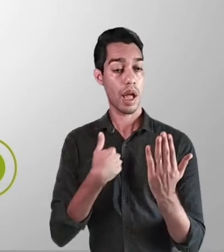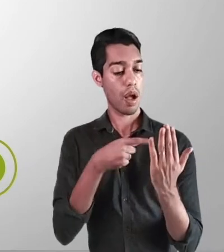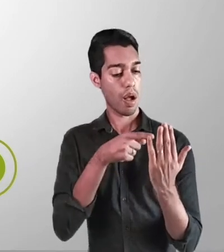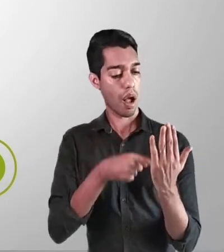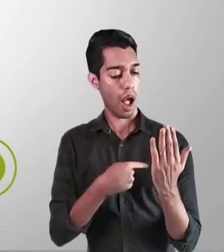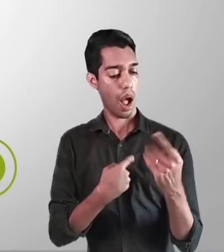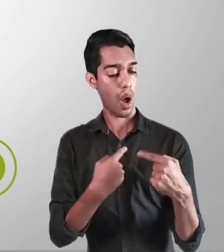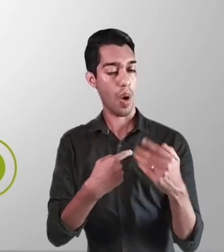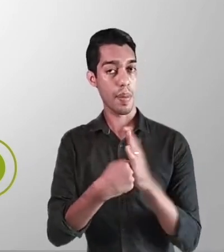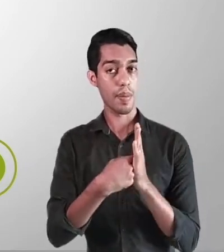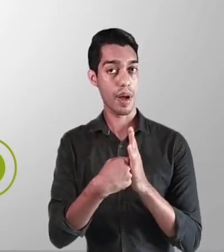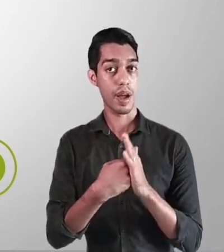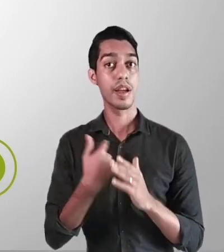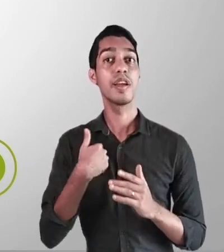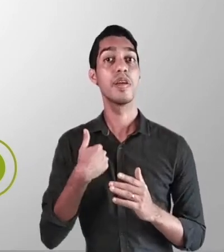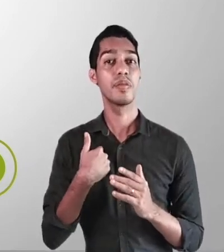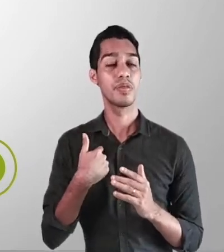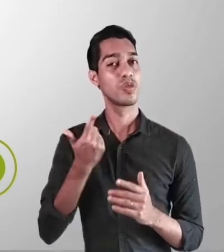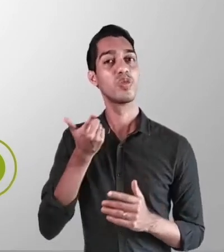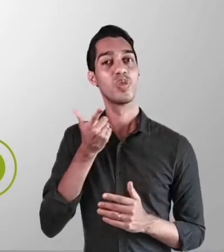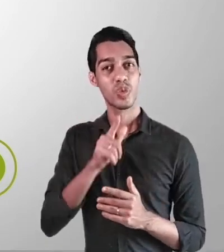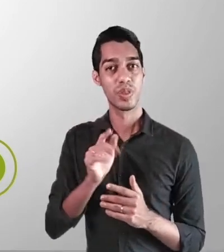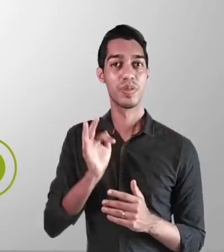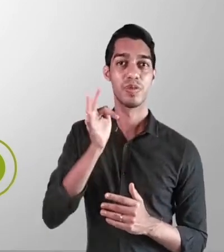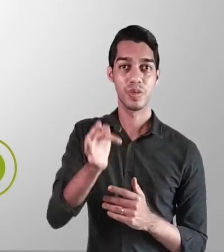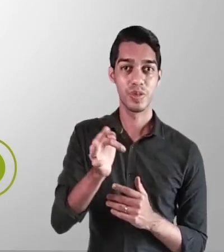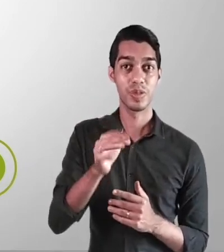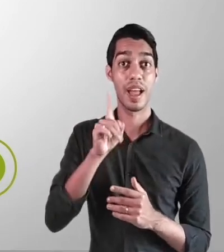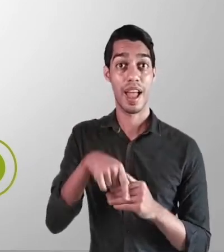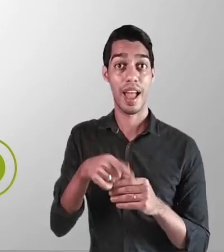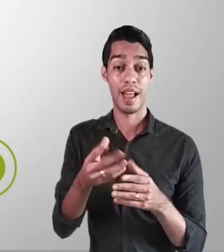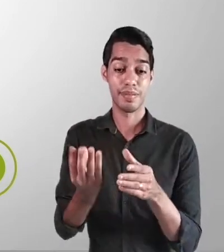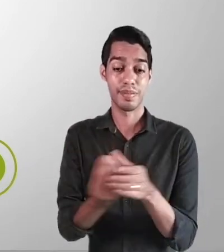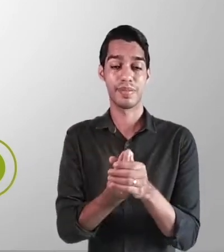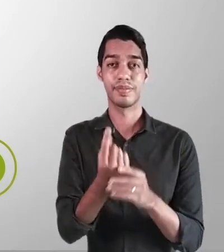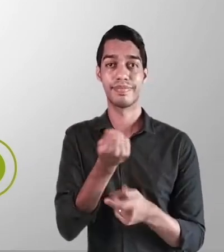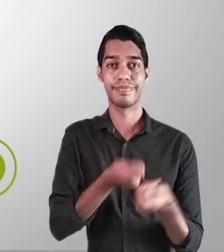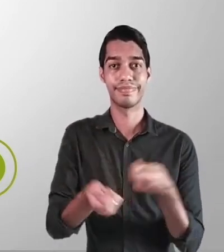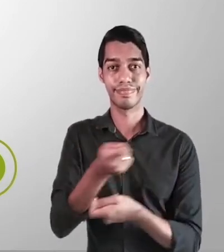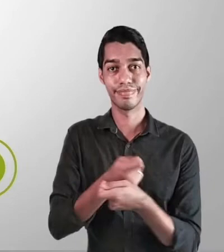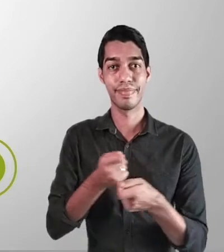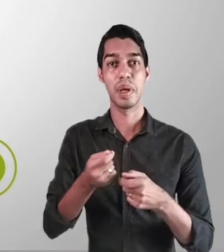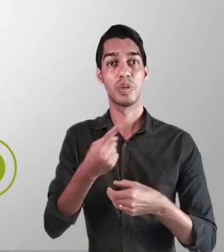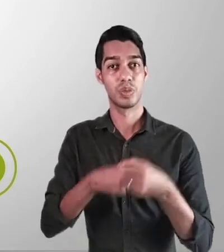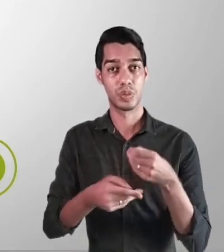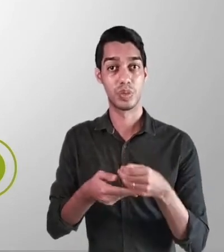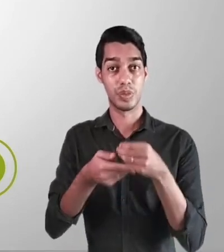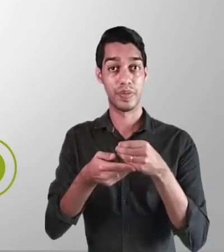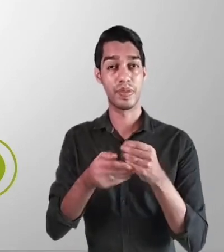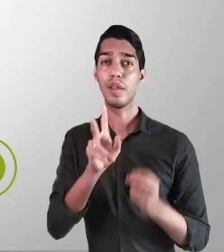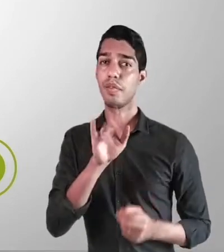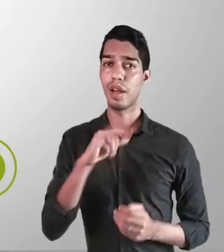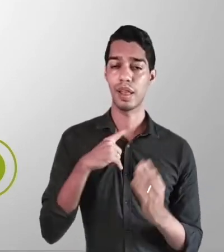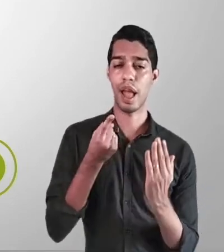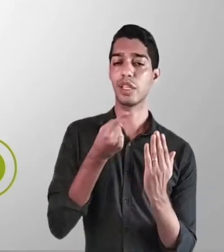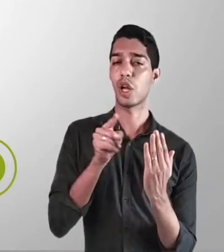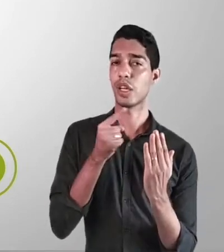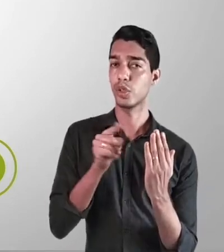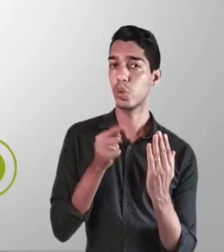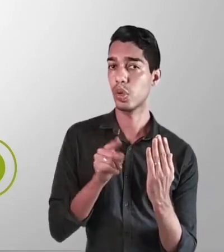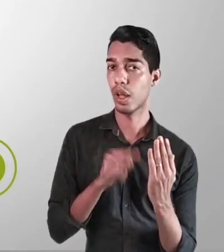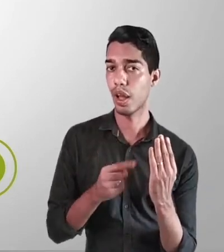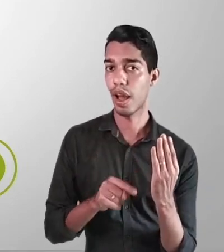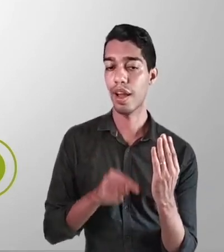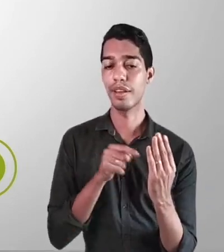para uma inclusão financeira sustentável. Então, nós vamos usar questionários que serão preenchidos de forma simples,